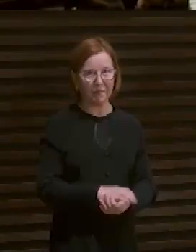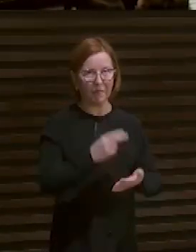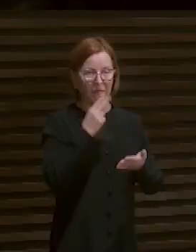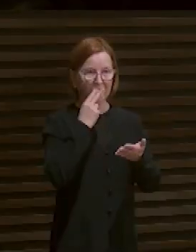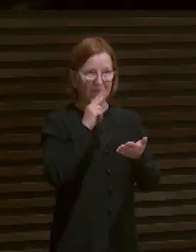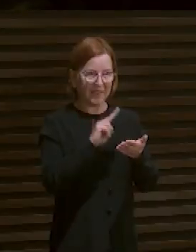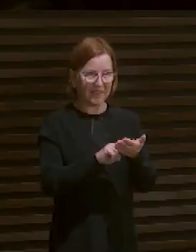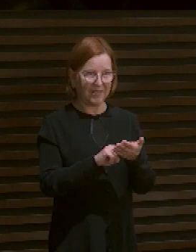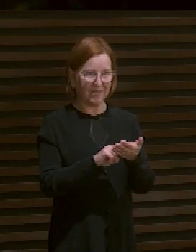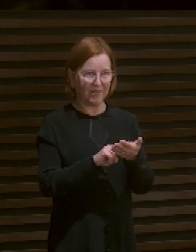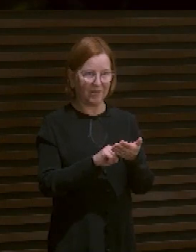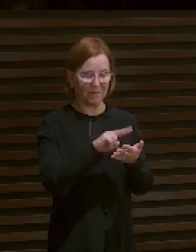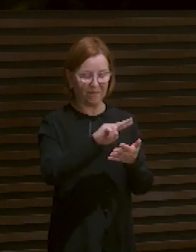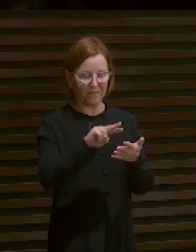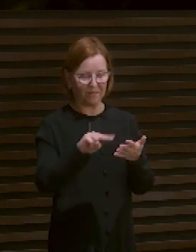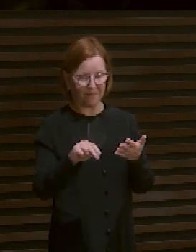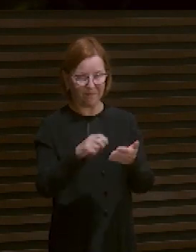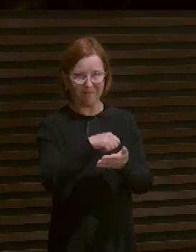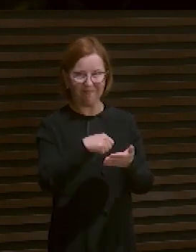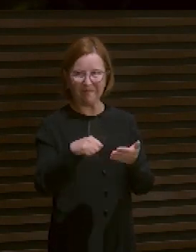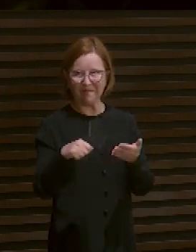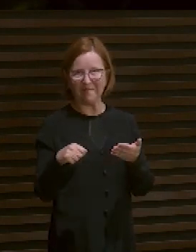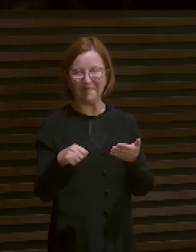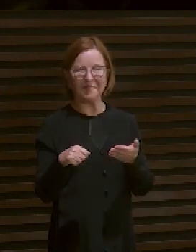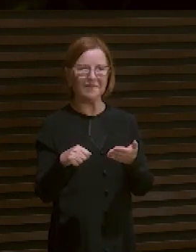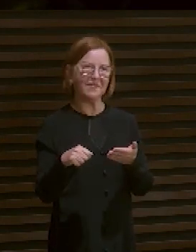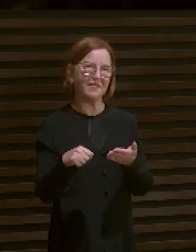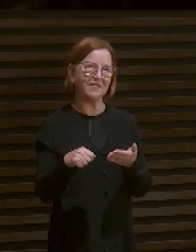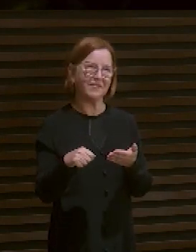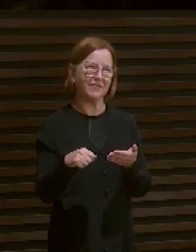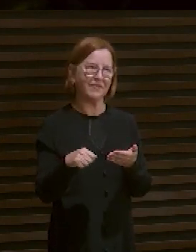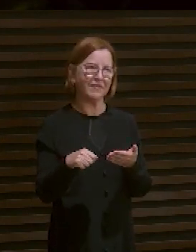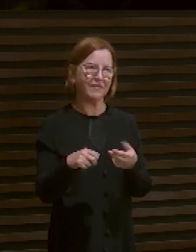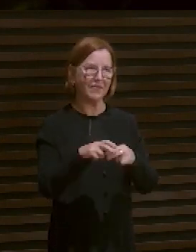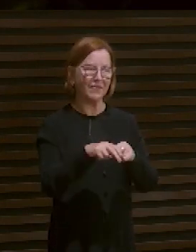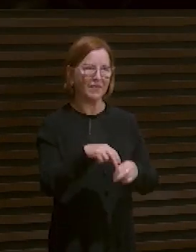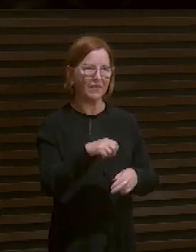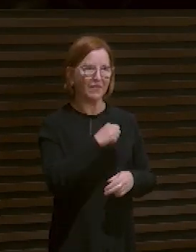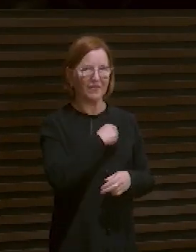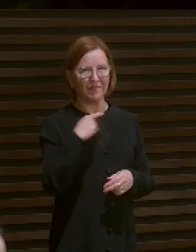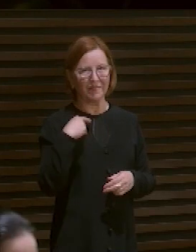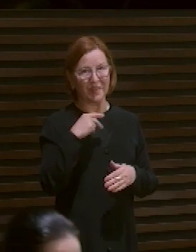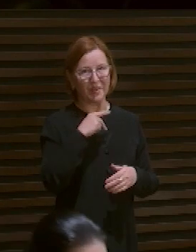as cartas escritas pelo apóstolo Paulo,